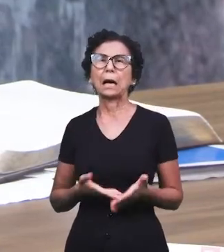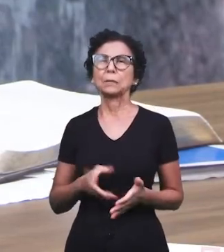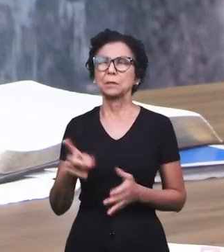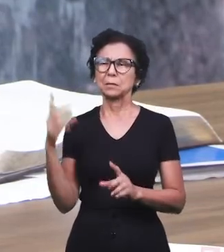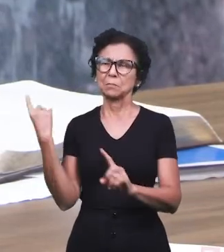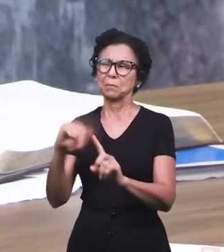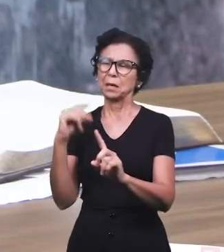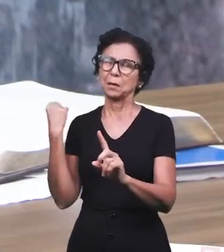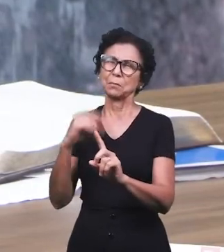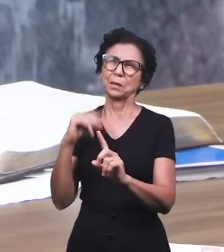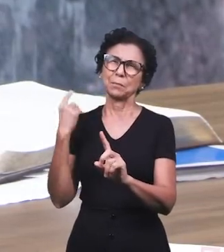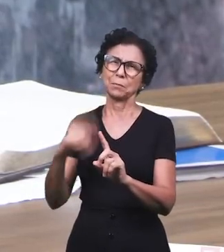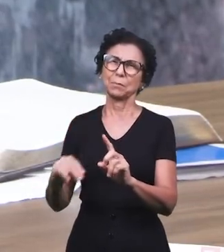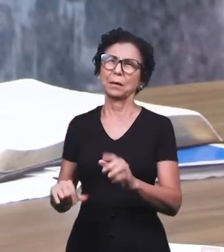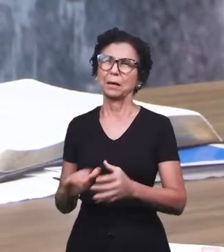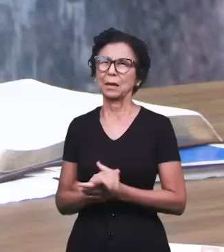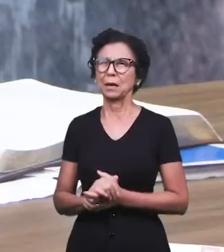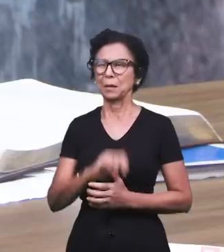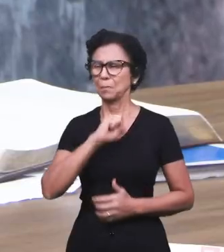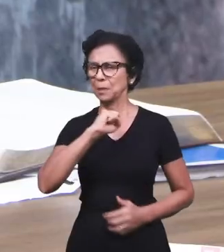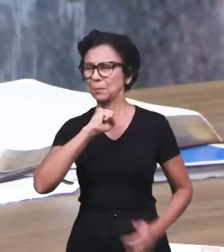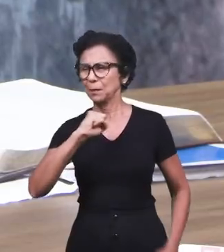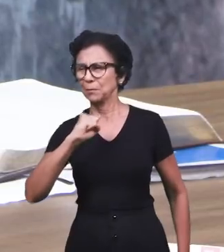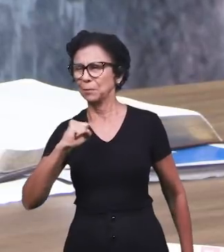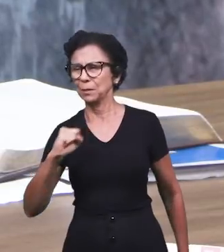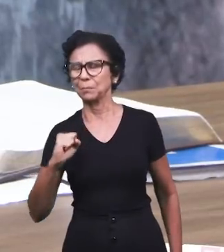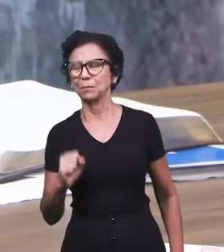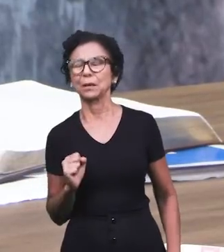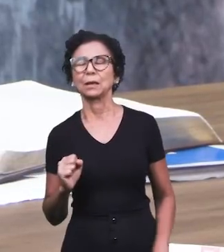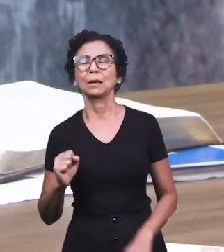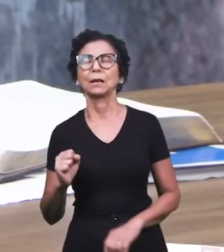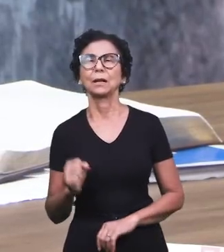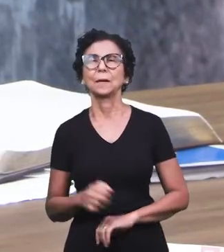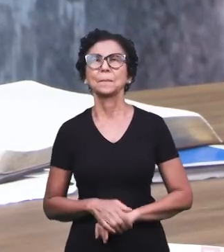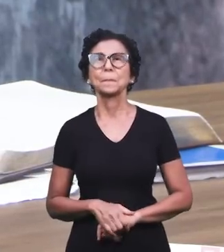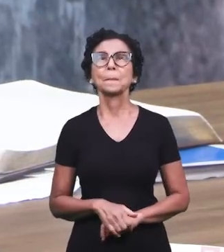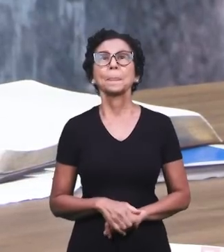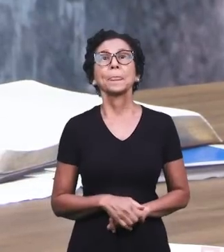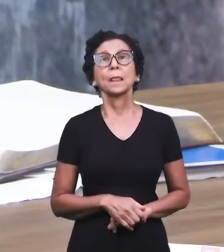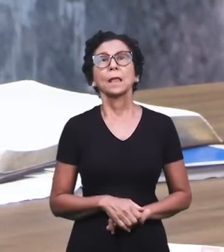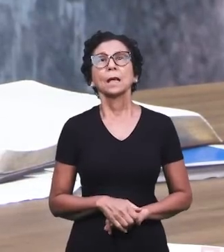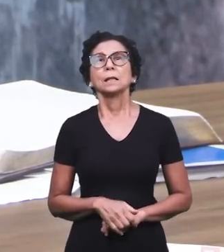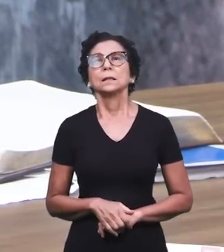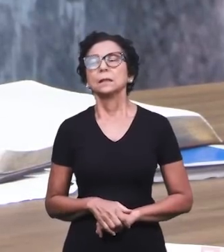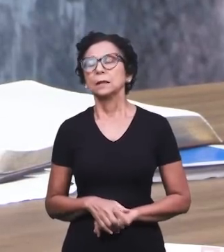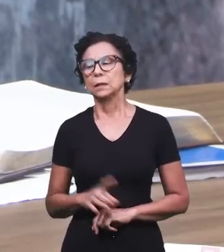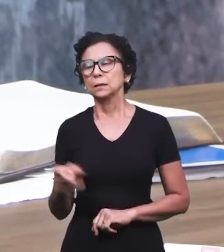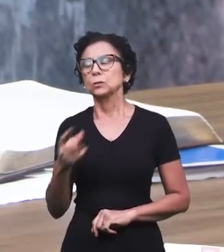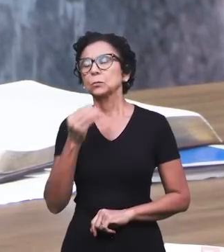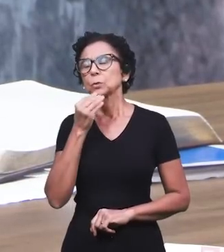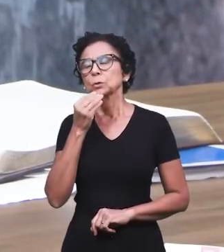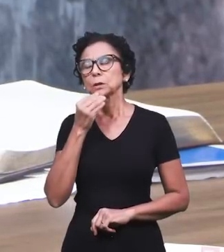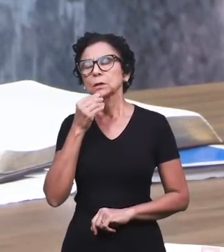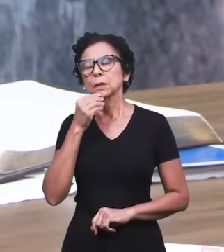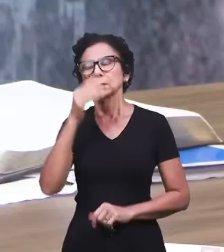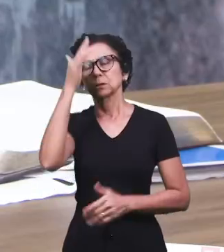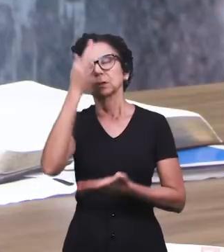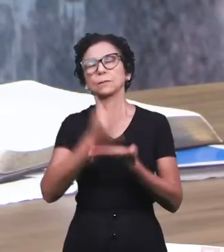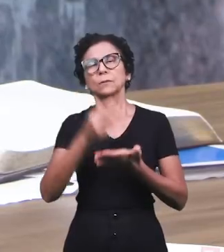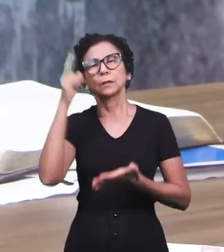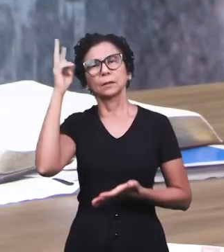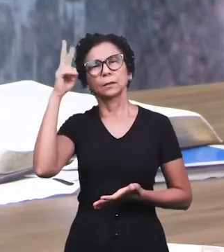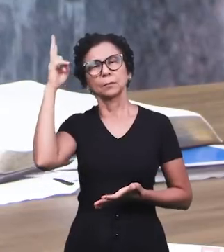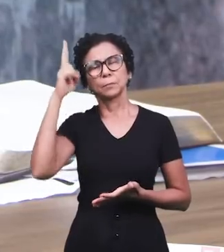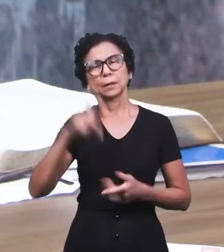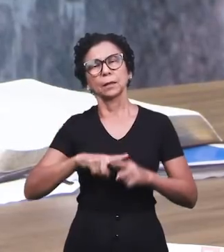tratos, execuções, era dada a oportunidade para que eles negassem a sua fé, mas mesmo assim os cristãos permaneciam firmes.